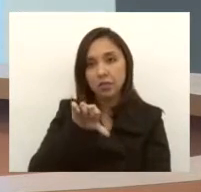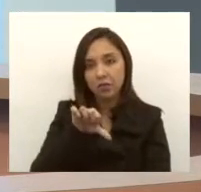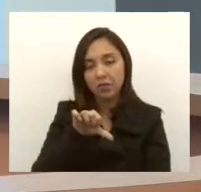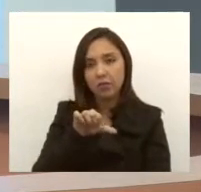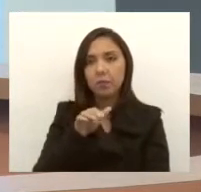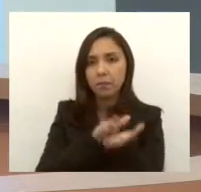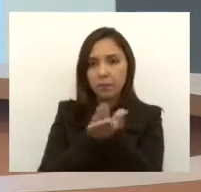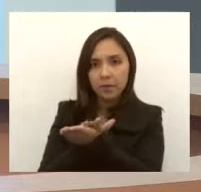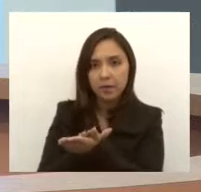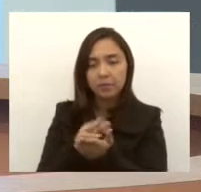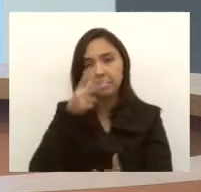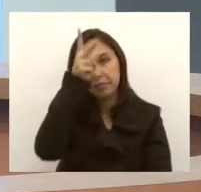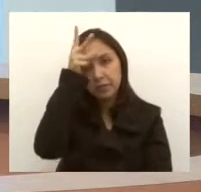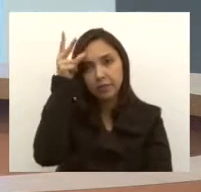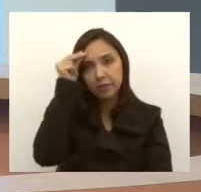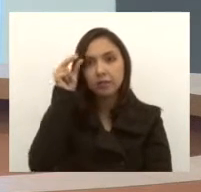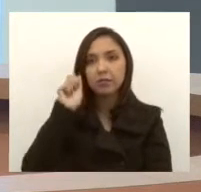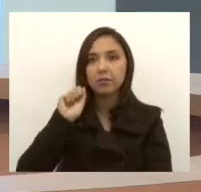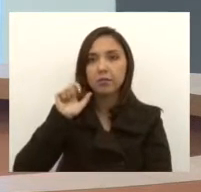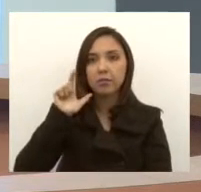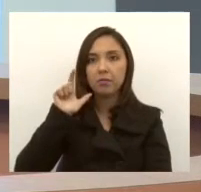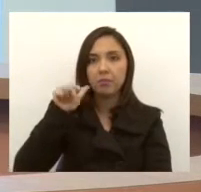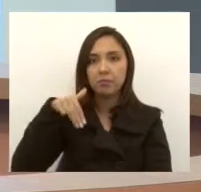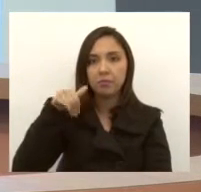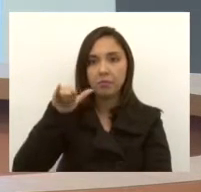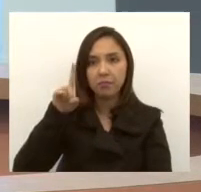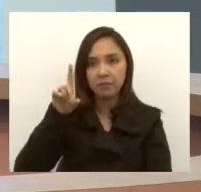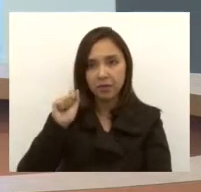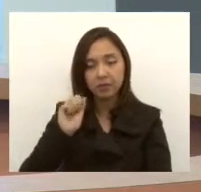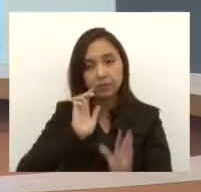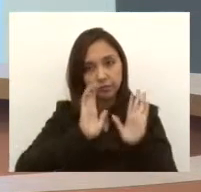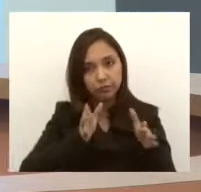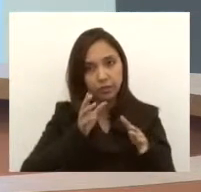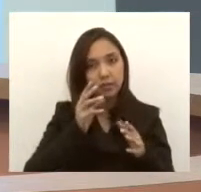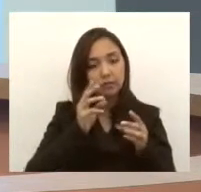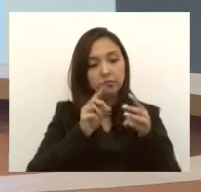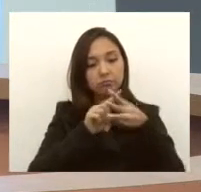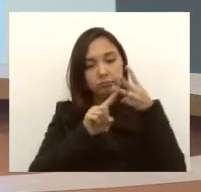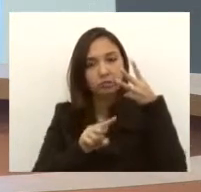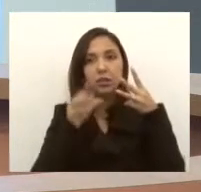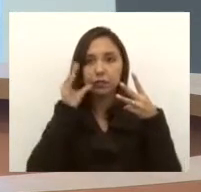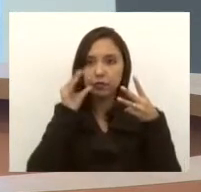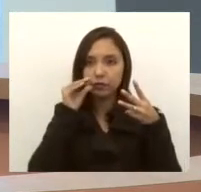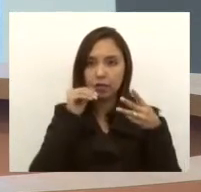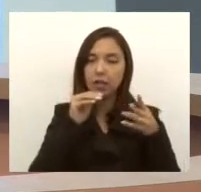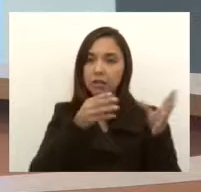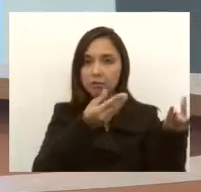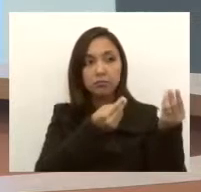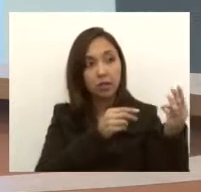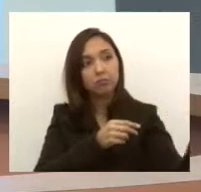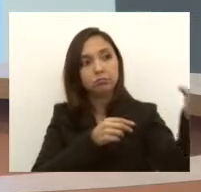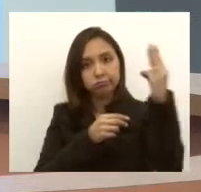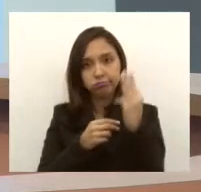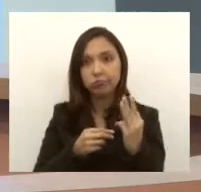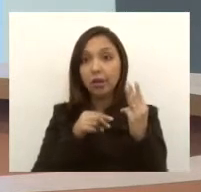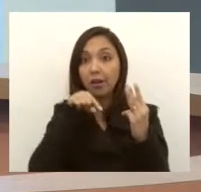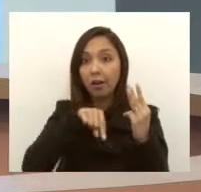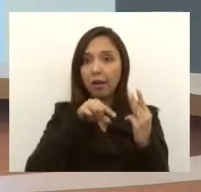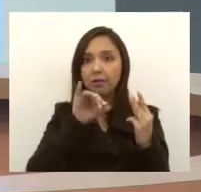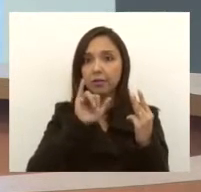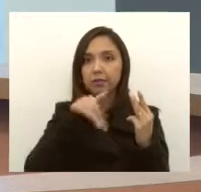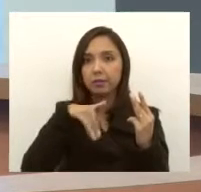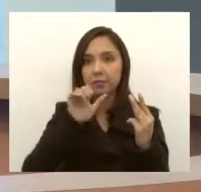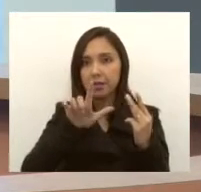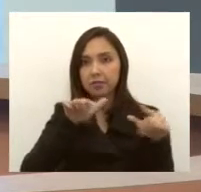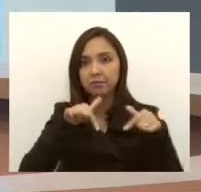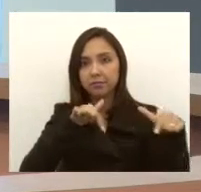Almeida, que já acertou os três funcionários que serão cedidos para o IML,